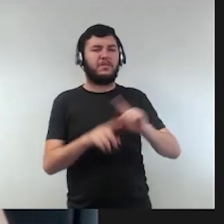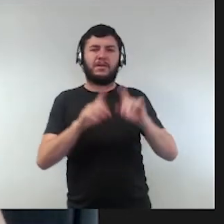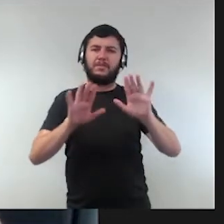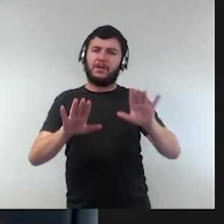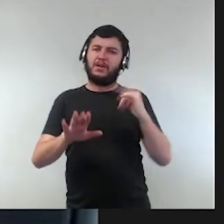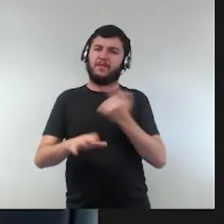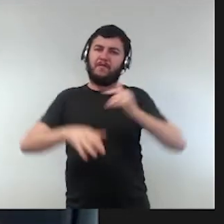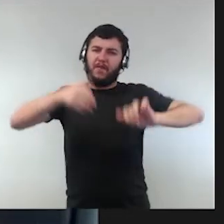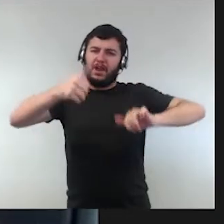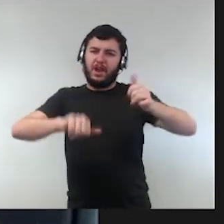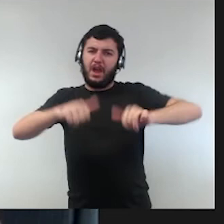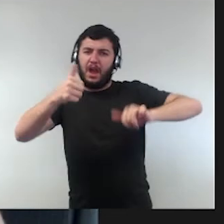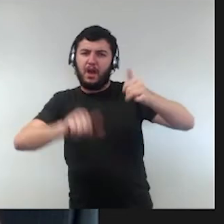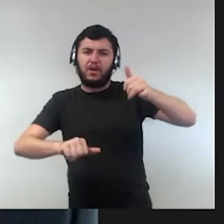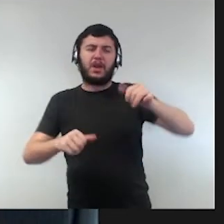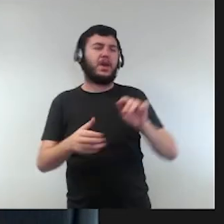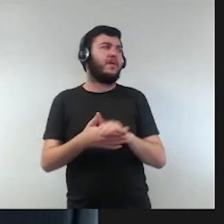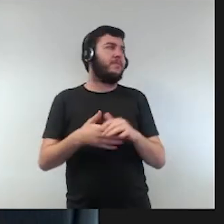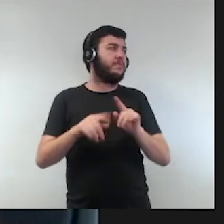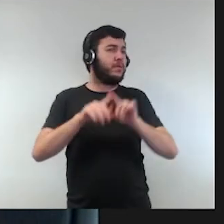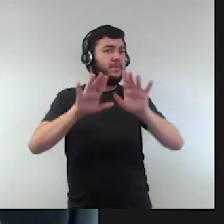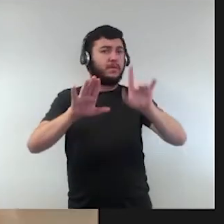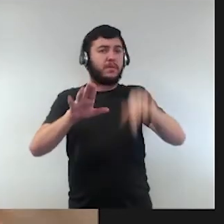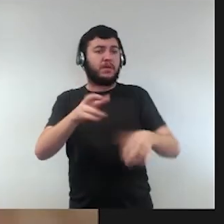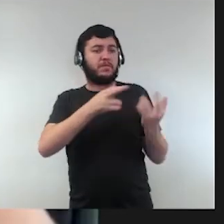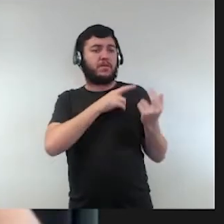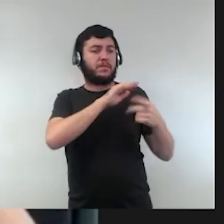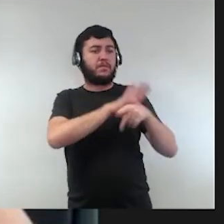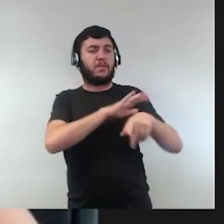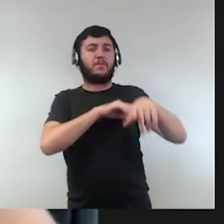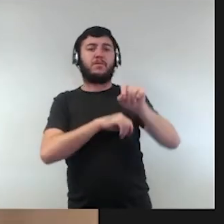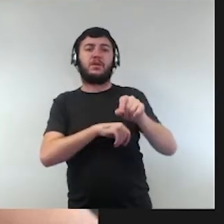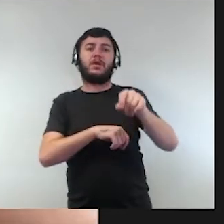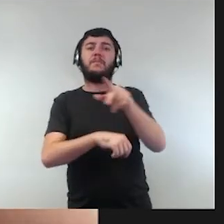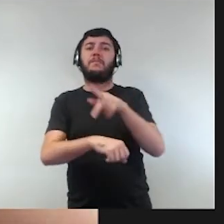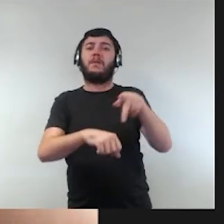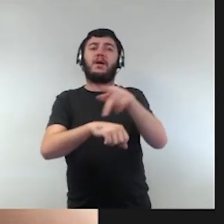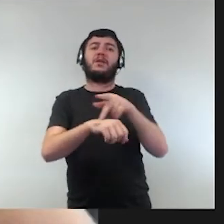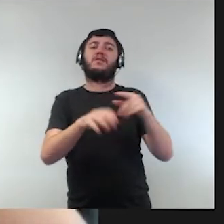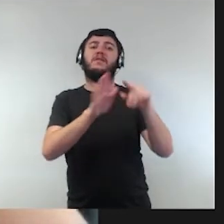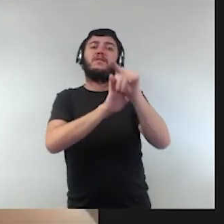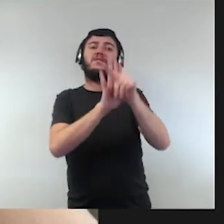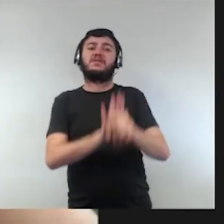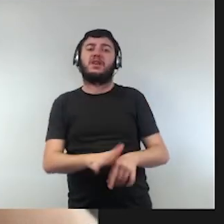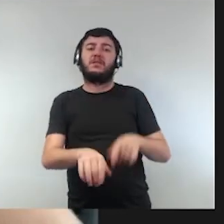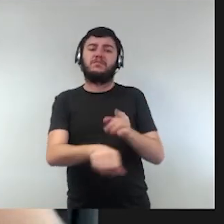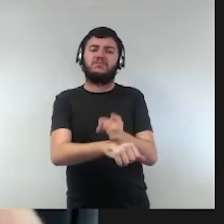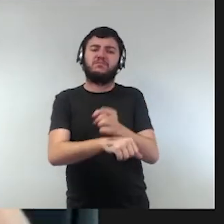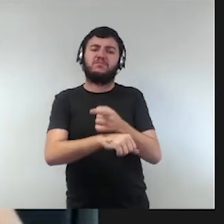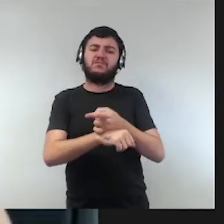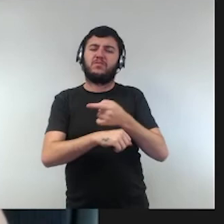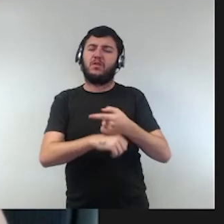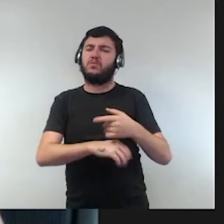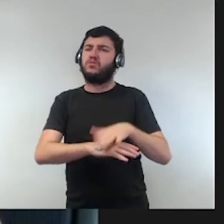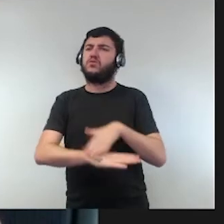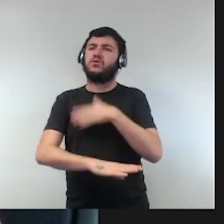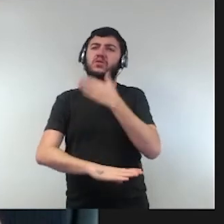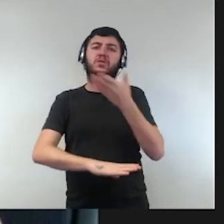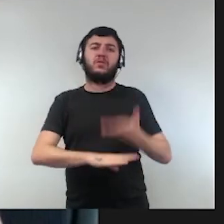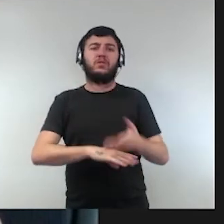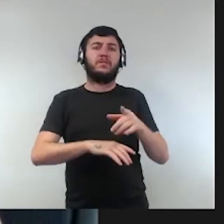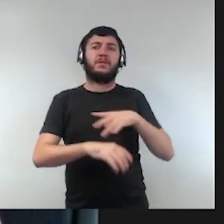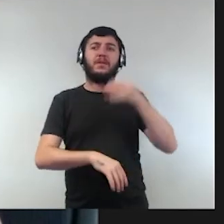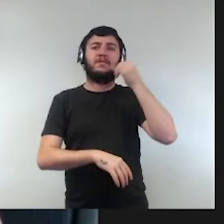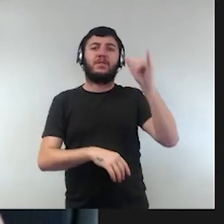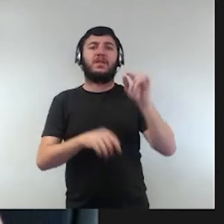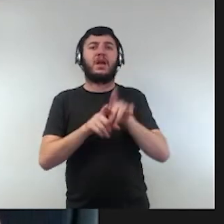pior, e sim fiscalizar. A atuação do Estado é essa, de fiscalizar o tempo inteiro, diuturnamente, para que casos de maus tratos